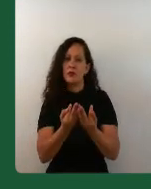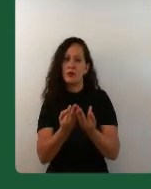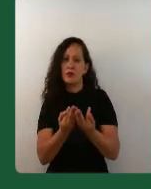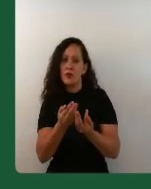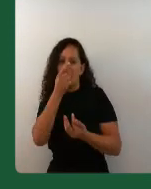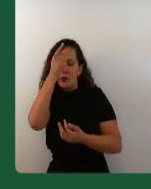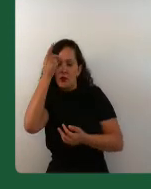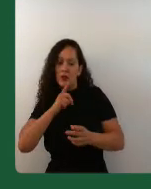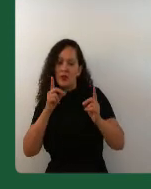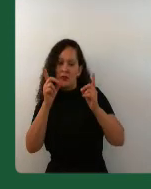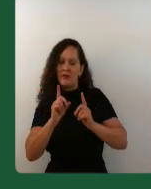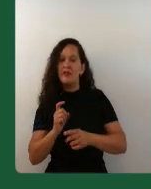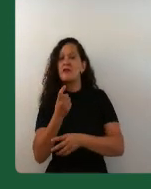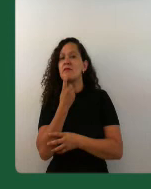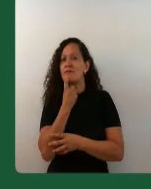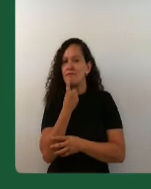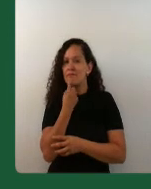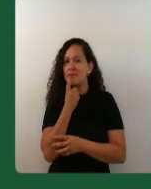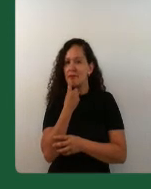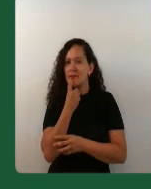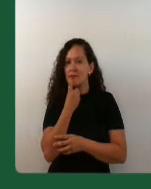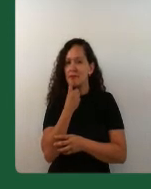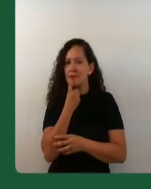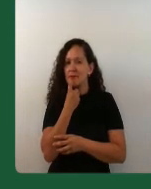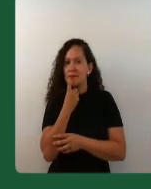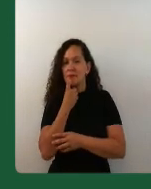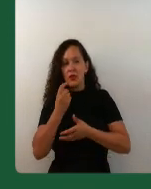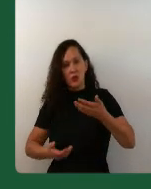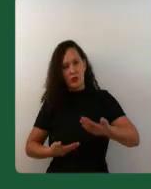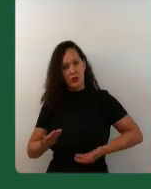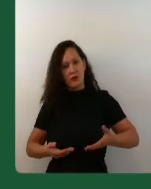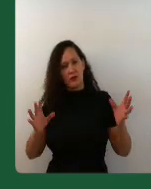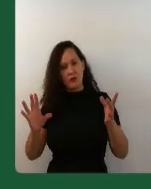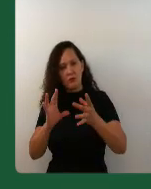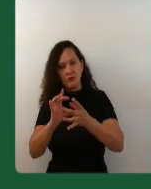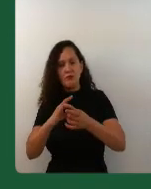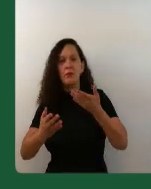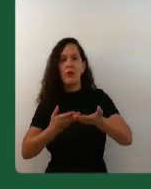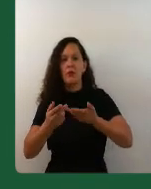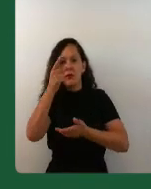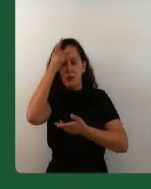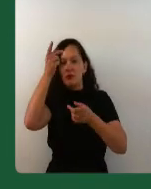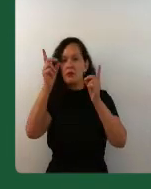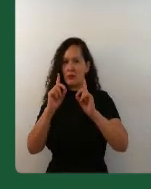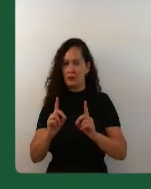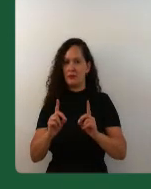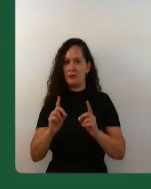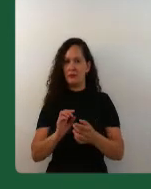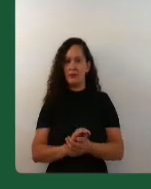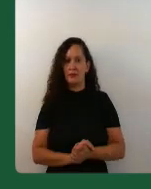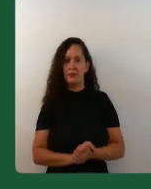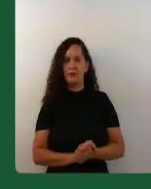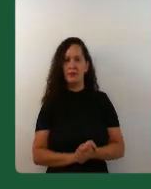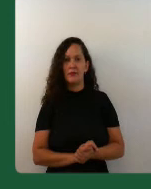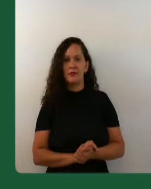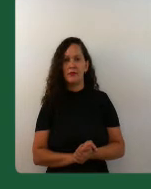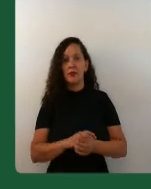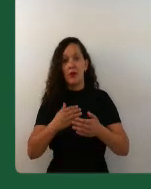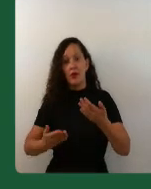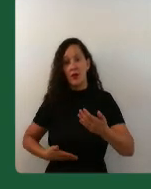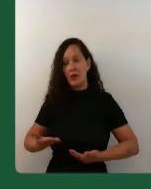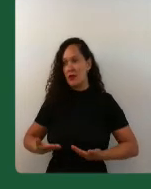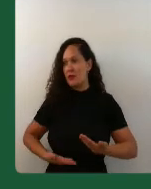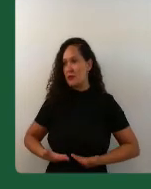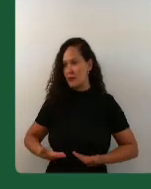com Deficiência de Campinas, por meio do serviço complementar para atendimento à pessoa com deficiência. Esse serviço